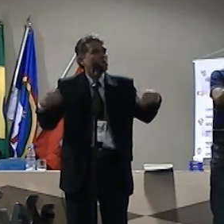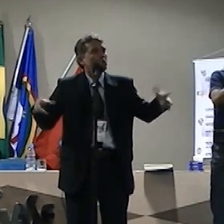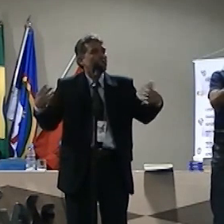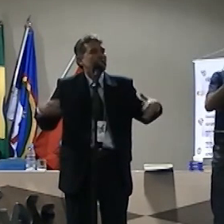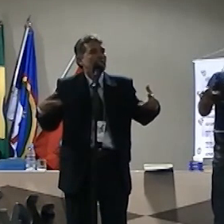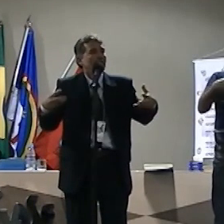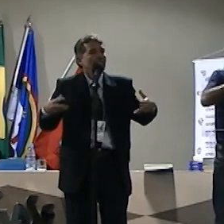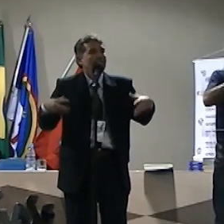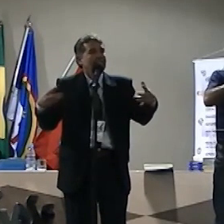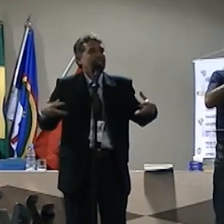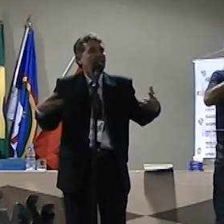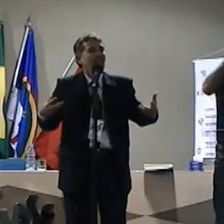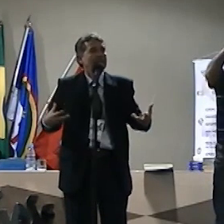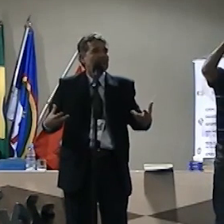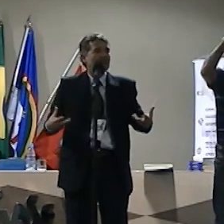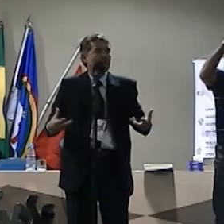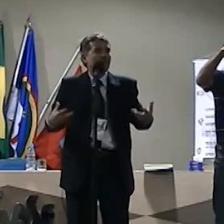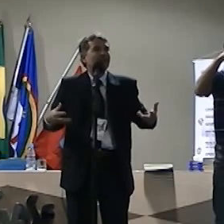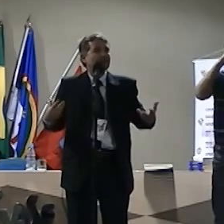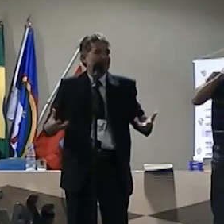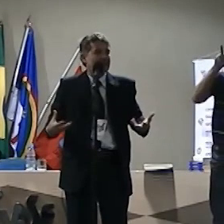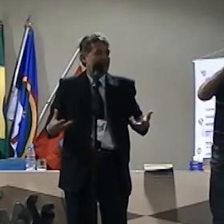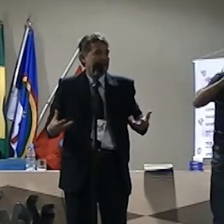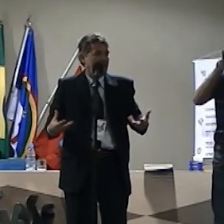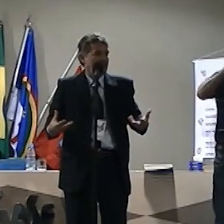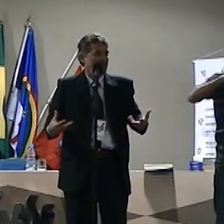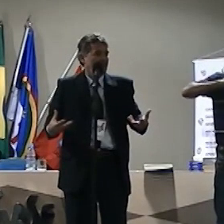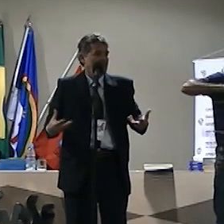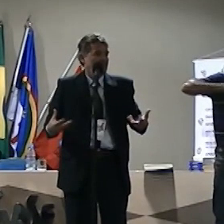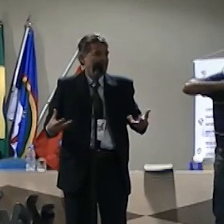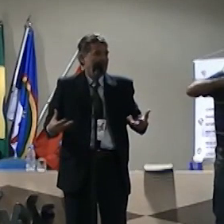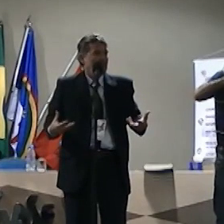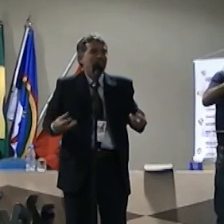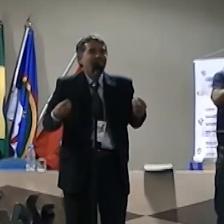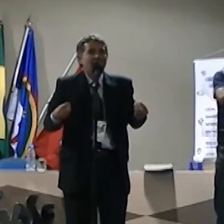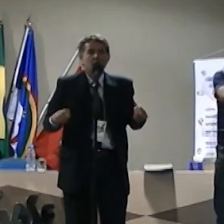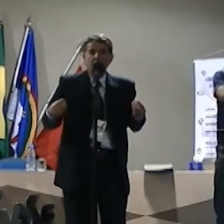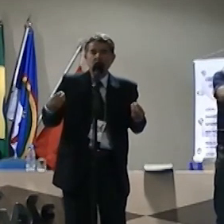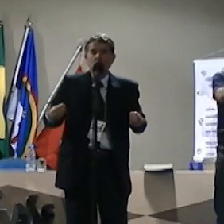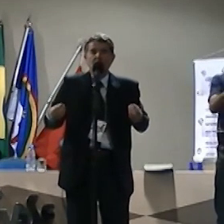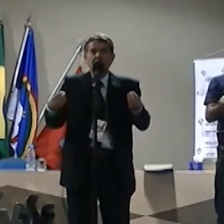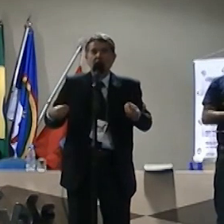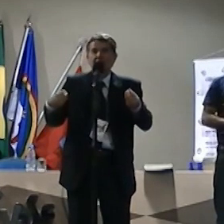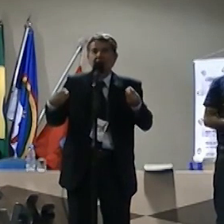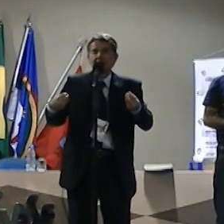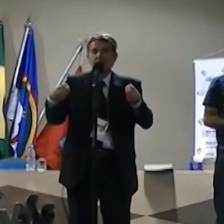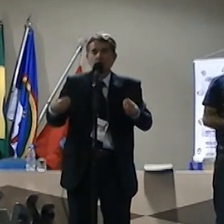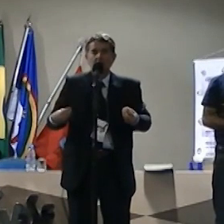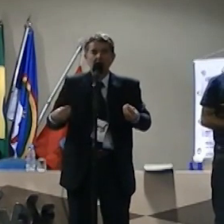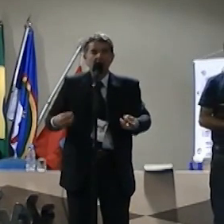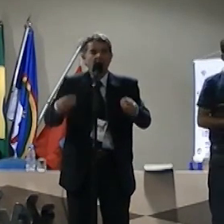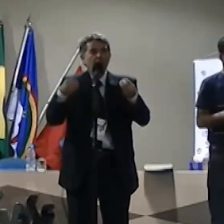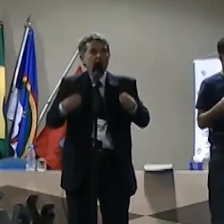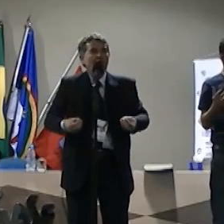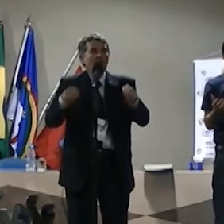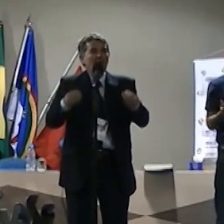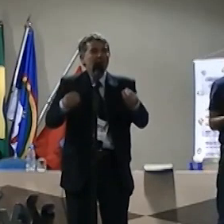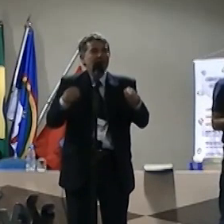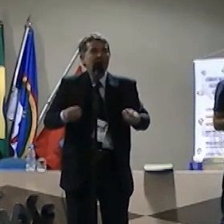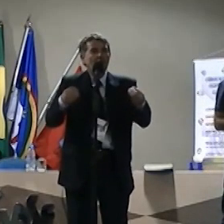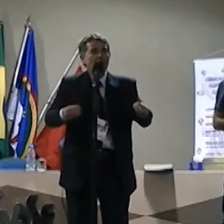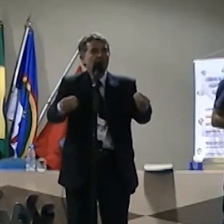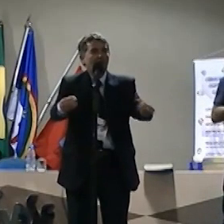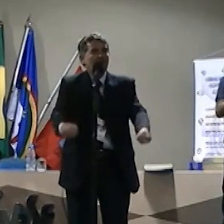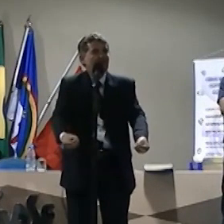gente está construindo material educativo para mudar essa realidade. Jamais o professor que tem uma criança surda pode usar o